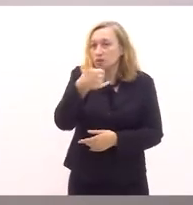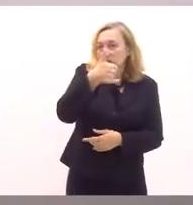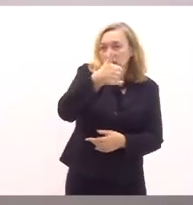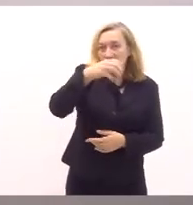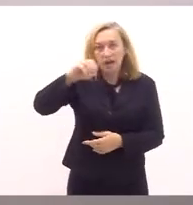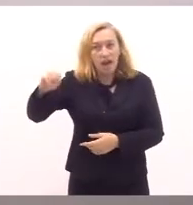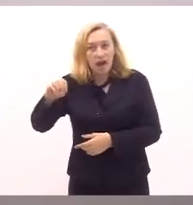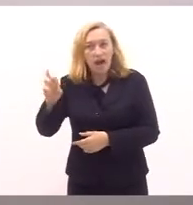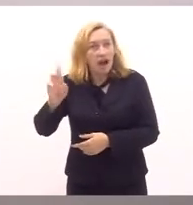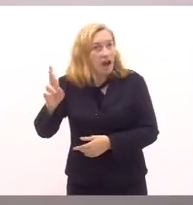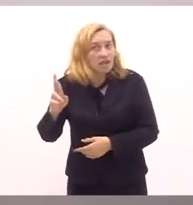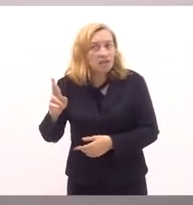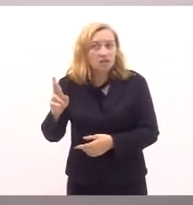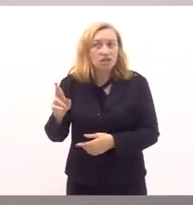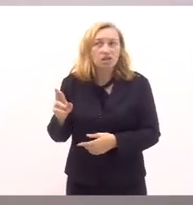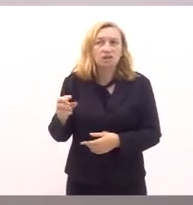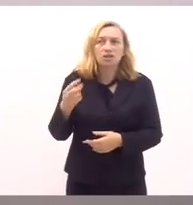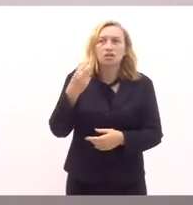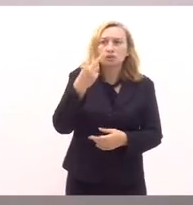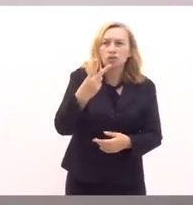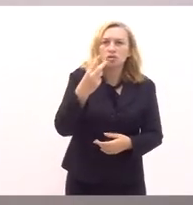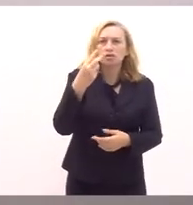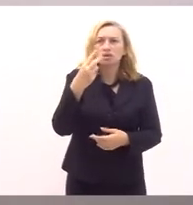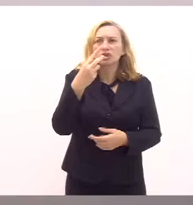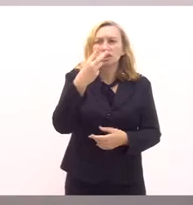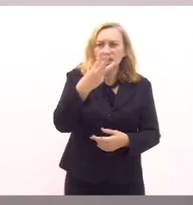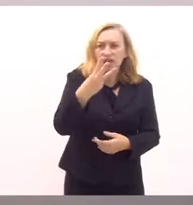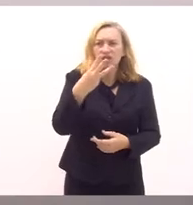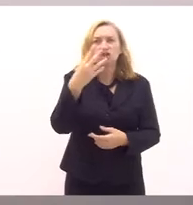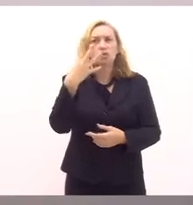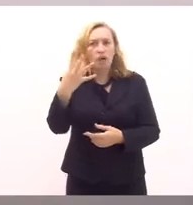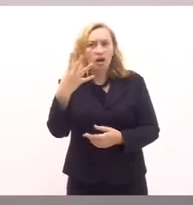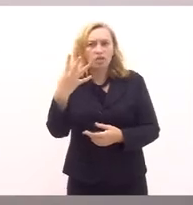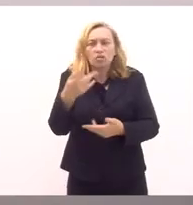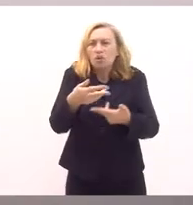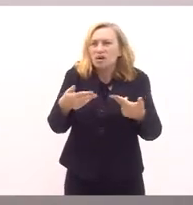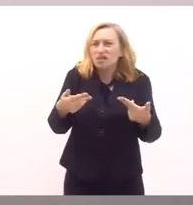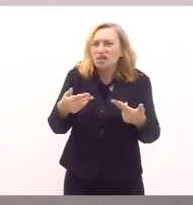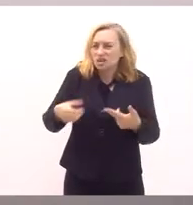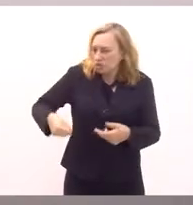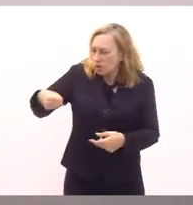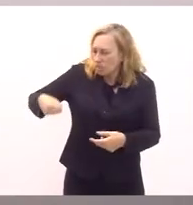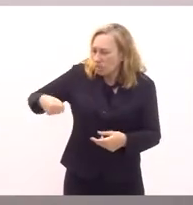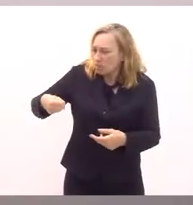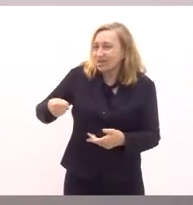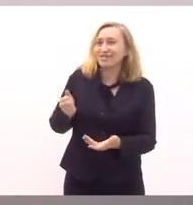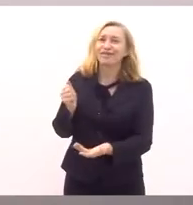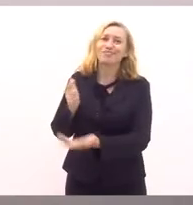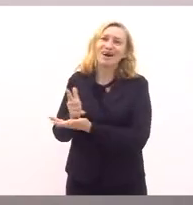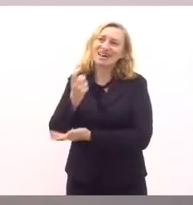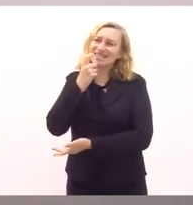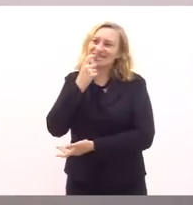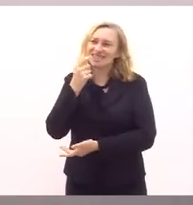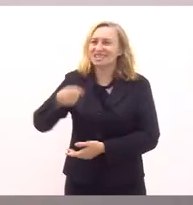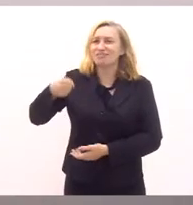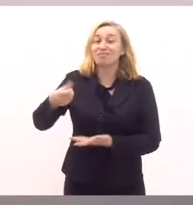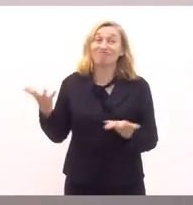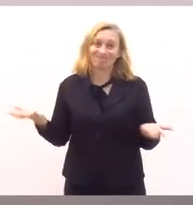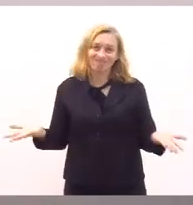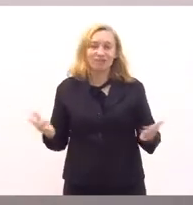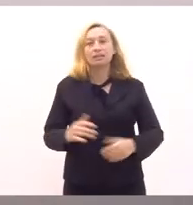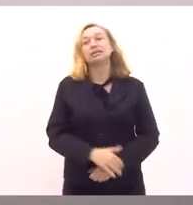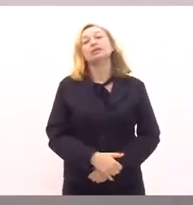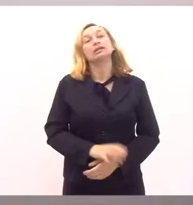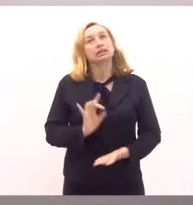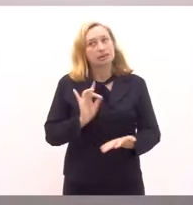assim, real, você traz 3, 4 coisinhas numa bolsa. E a bolsa, né, ainda é cobrada. Então, essa